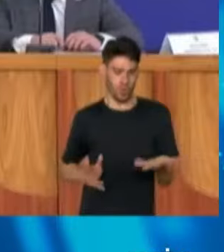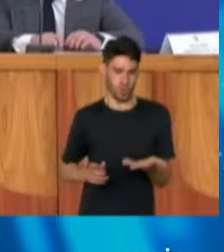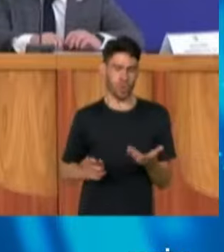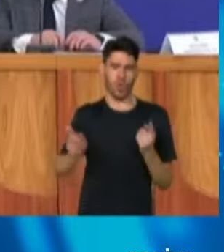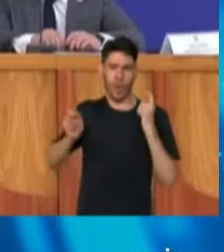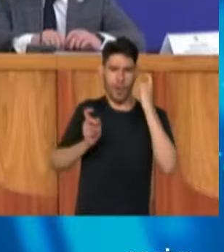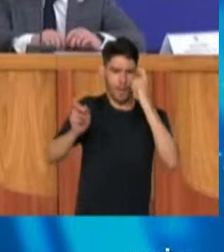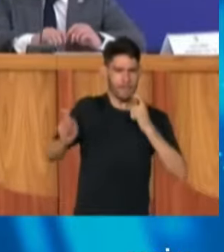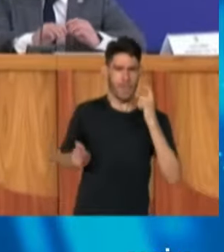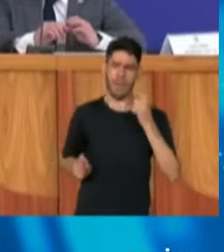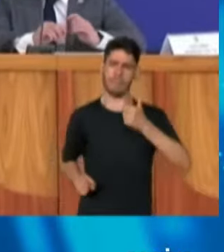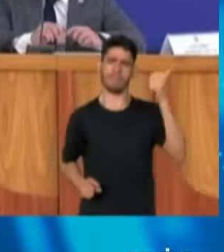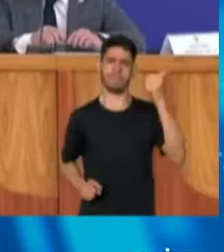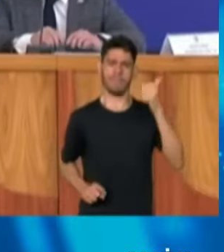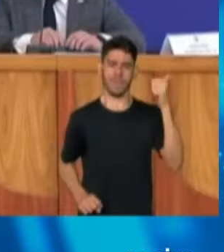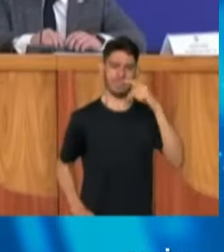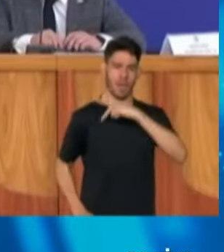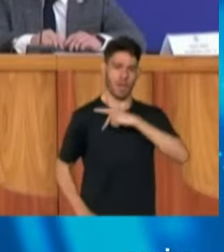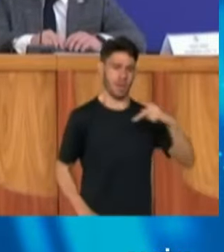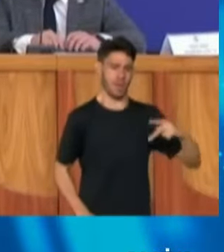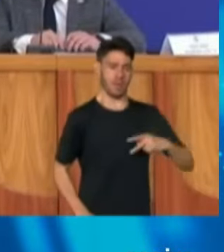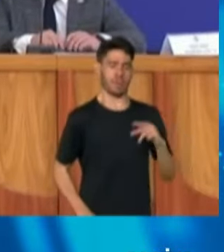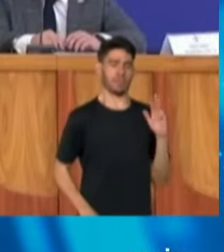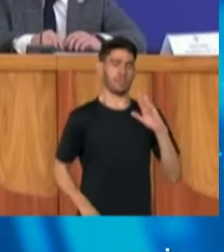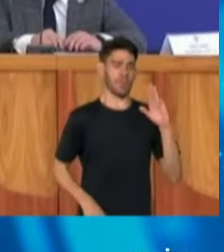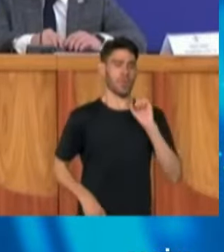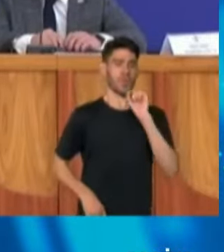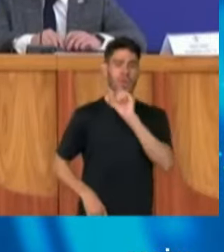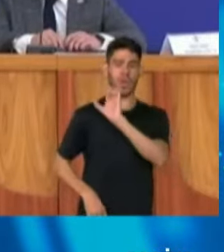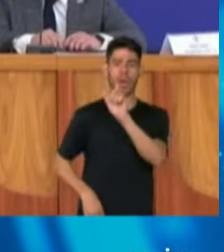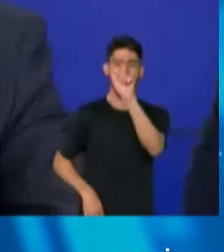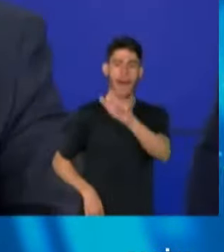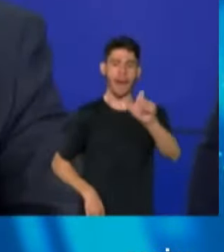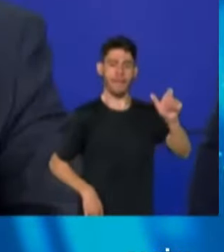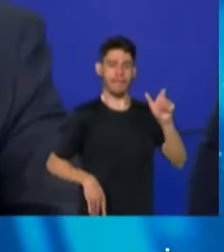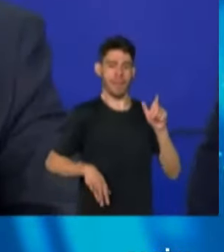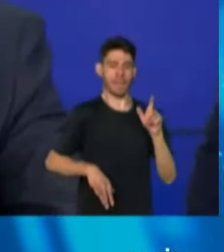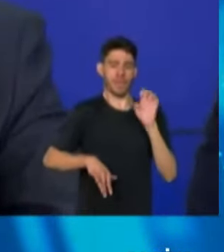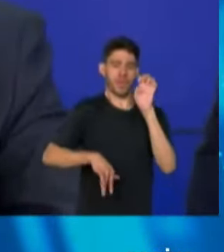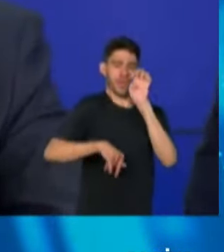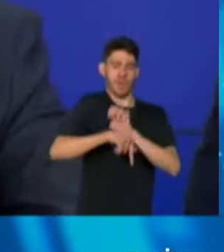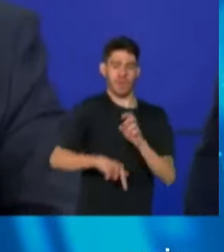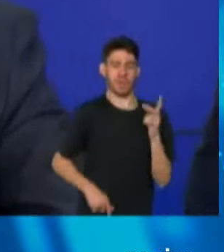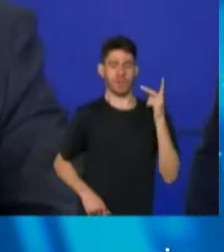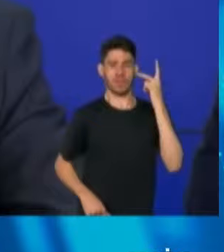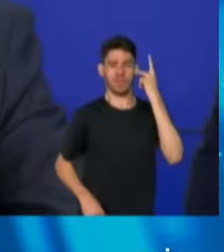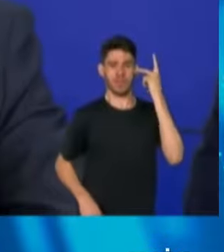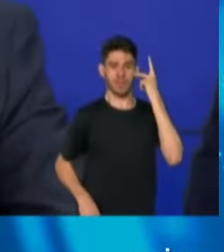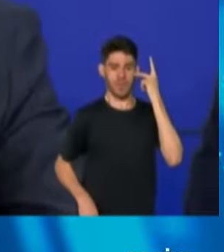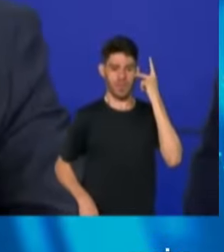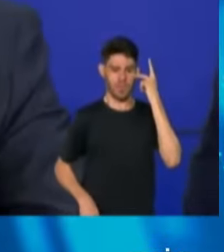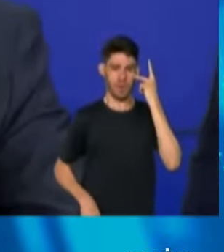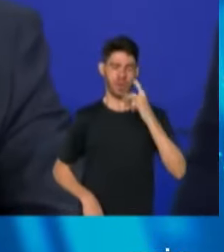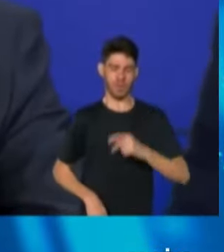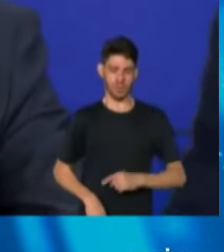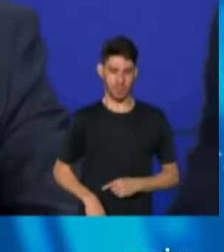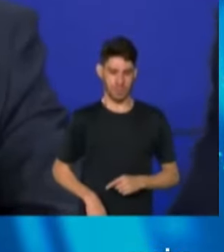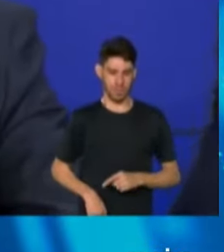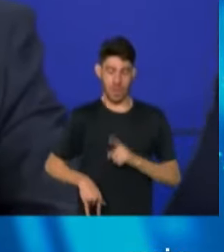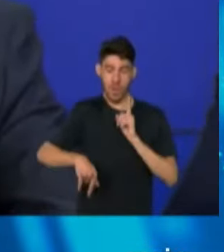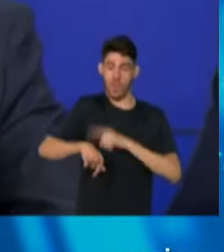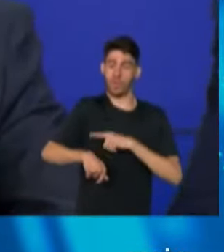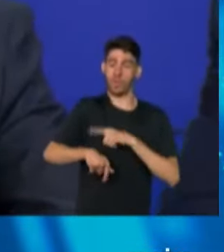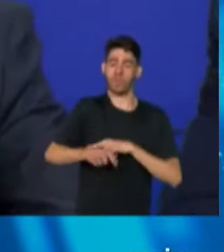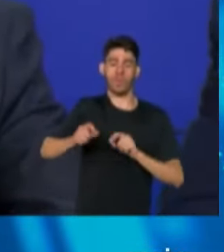informações completas a enel sobre eh o diagnóstico completo da situação a respeito ao prazo para a